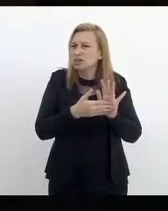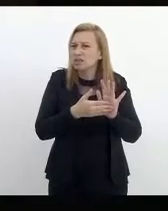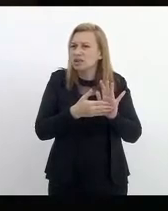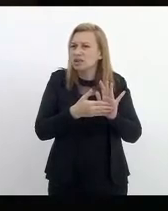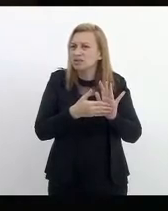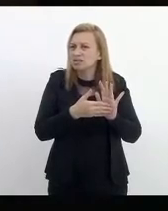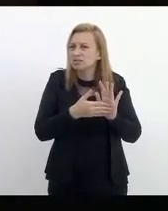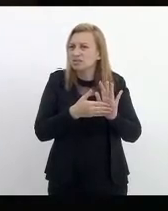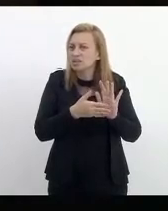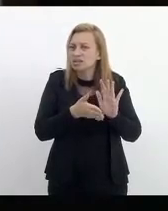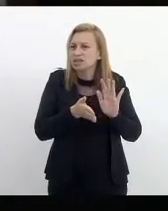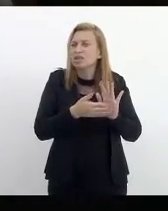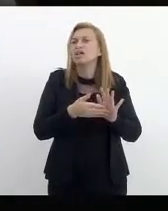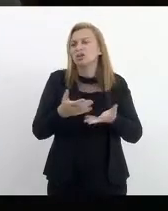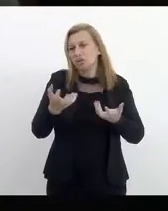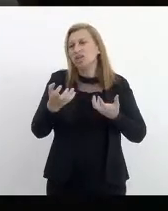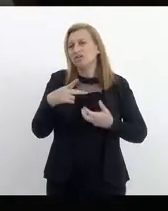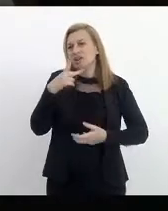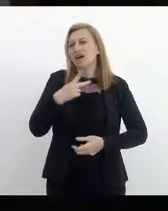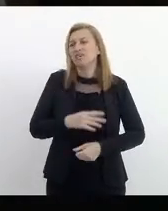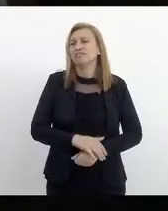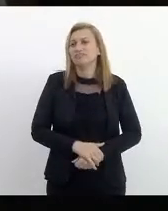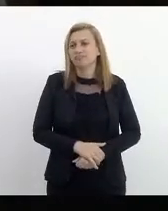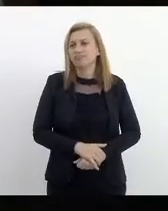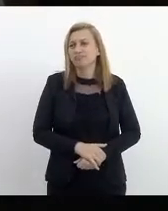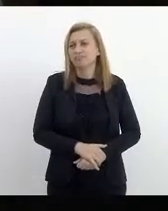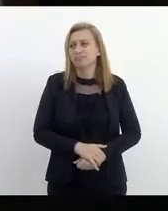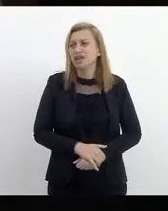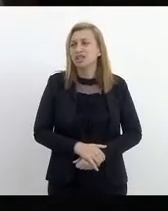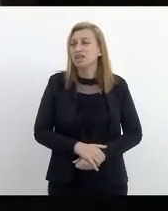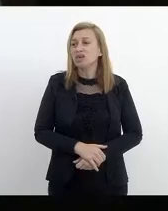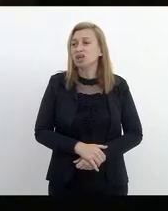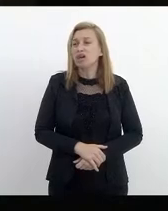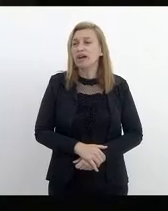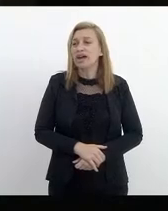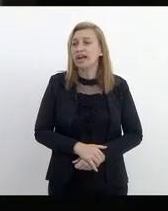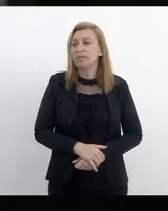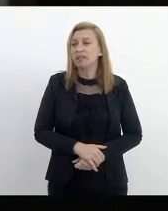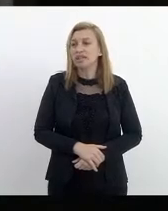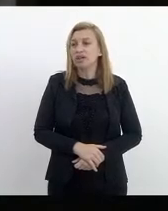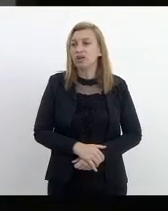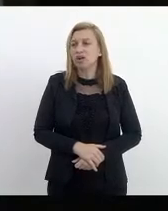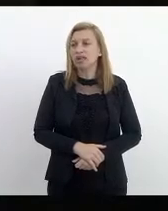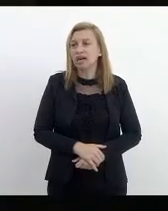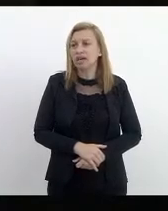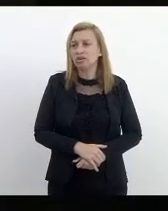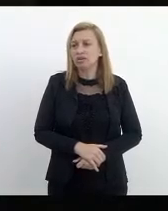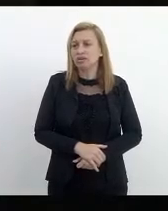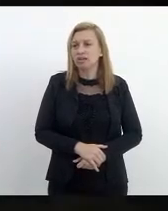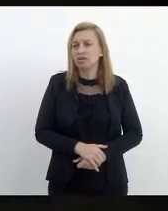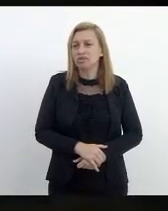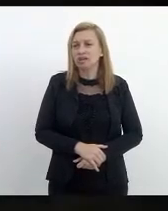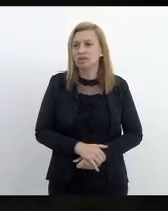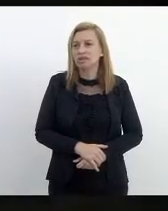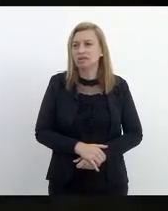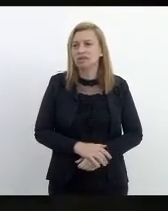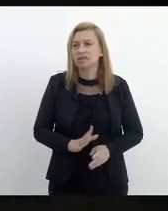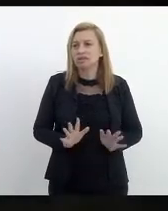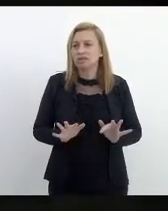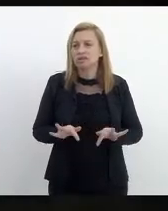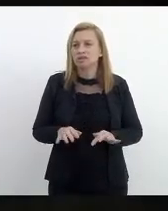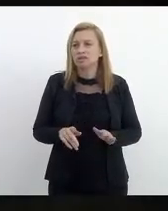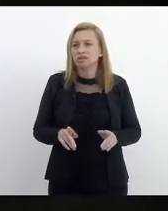eram essas considerações se o presidente que eu gostaria de pelo menos apresentar no dia de hoje muito obrigado